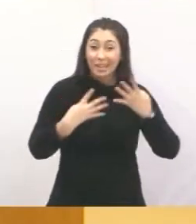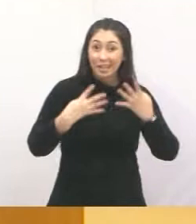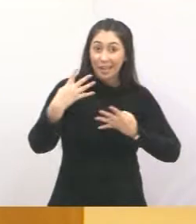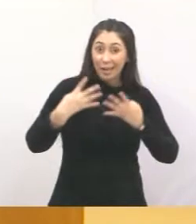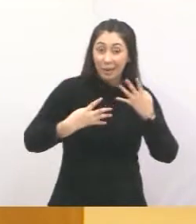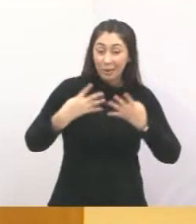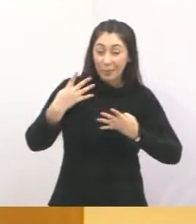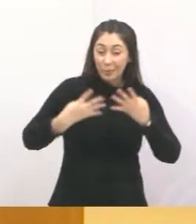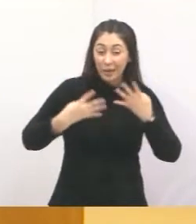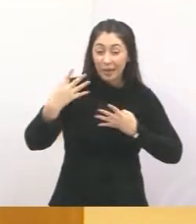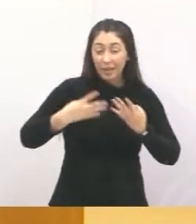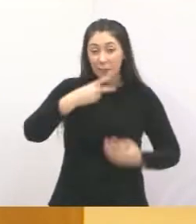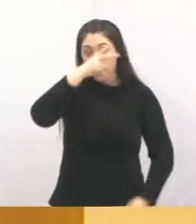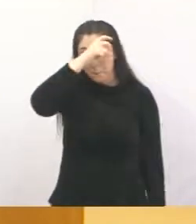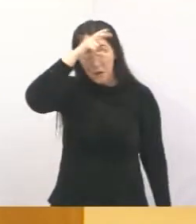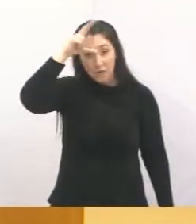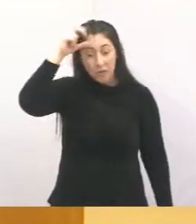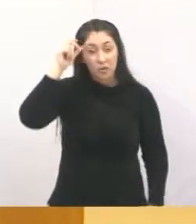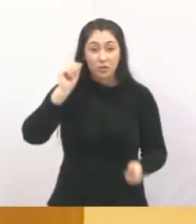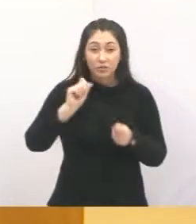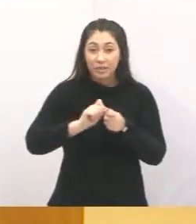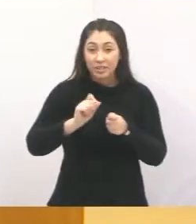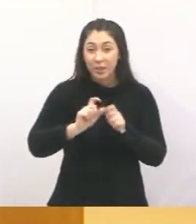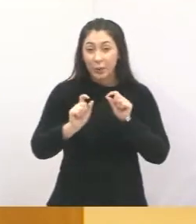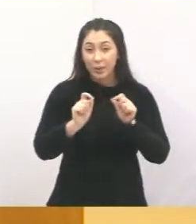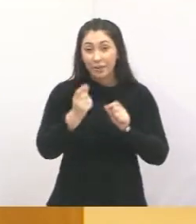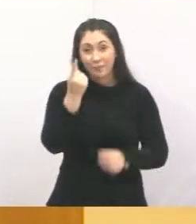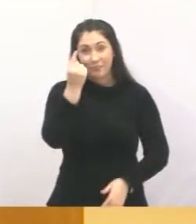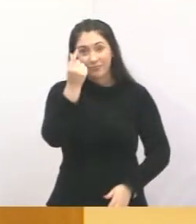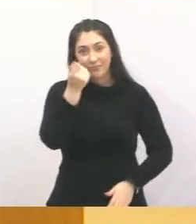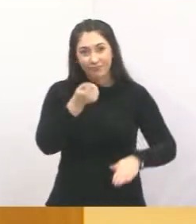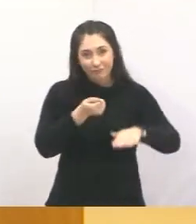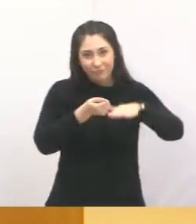impossibilitando a Prefeitura de fazer investimentos,